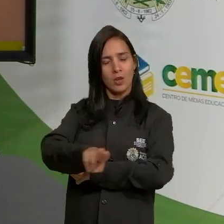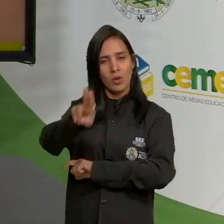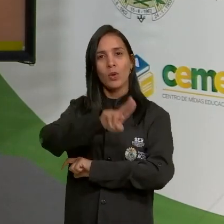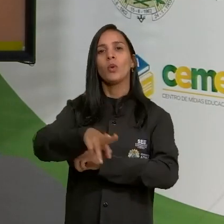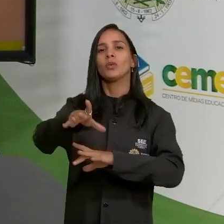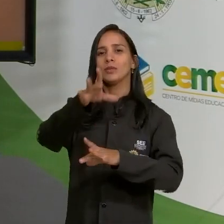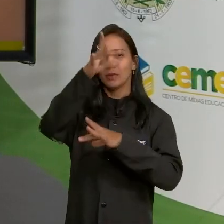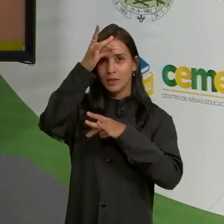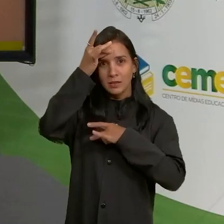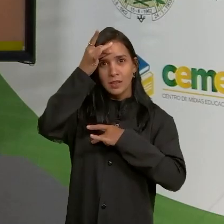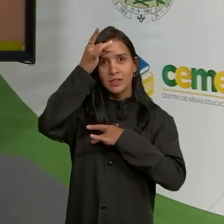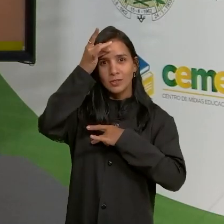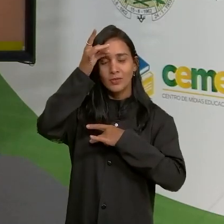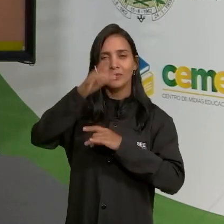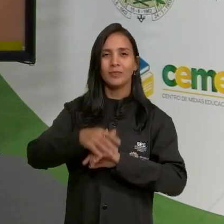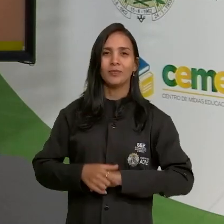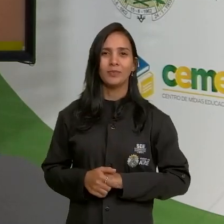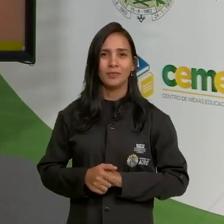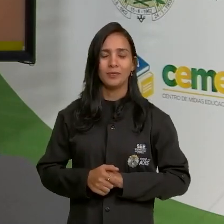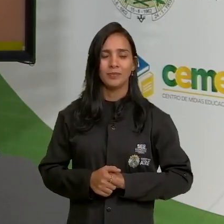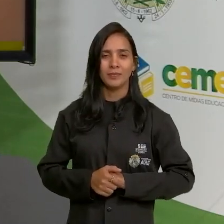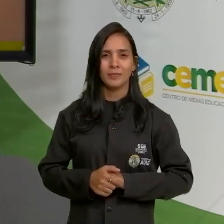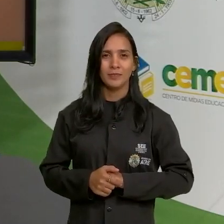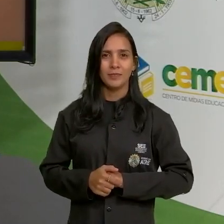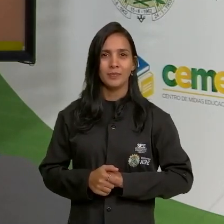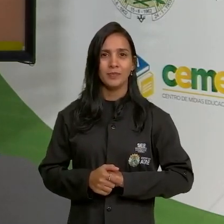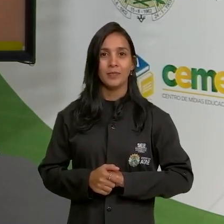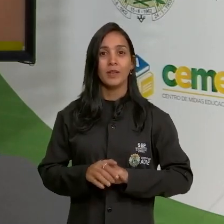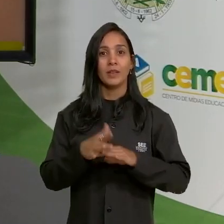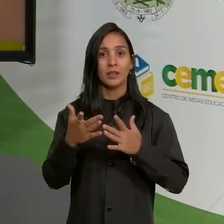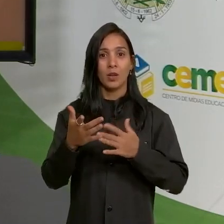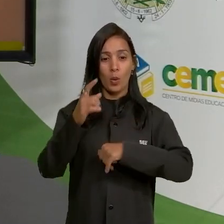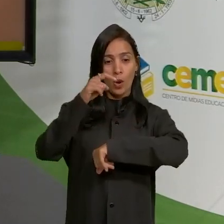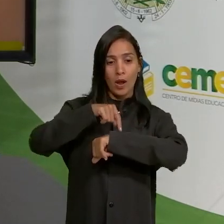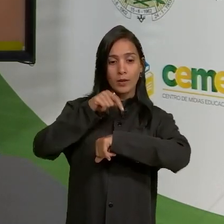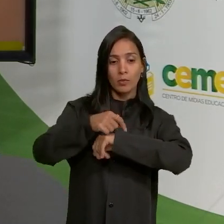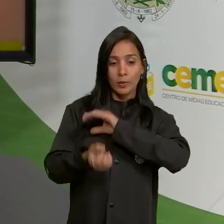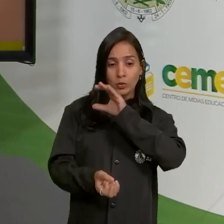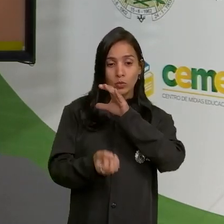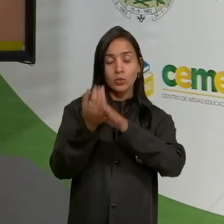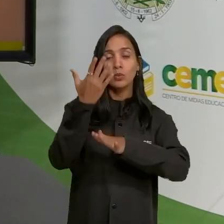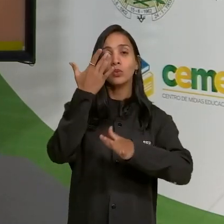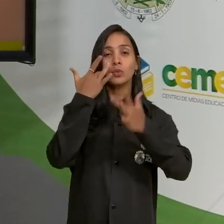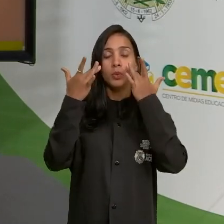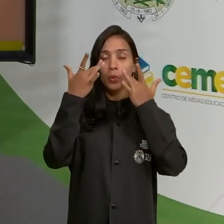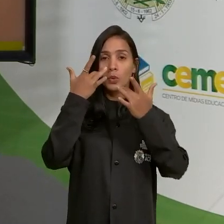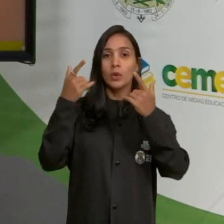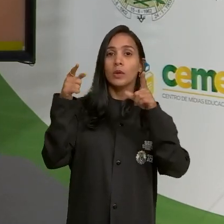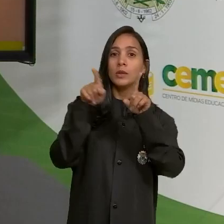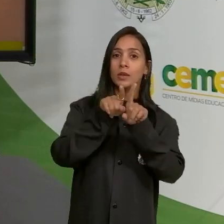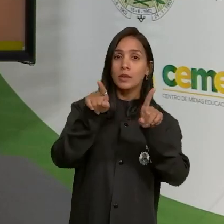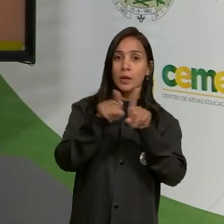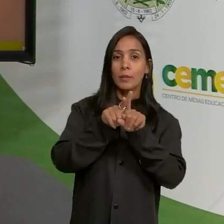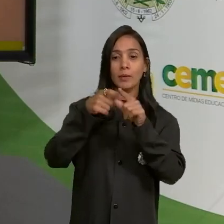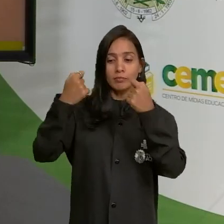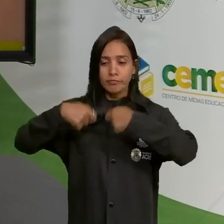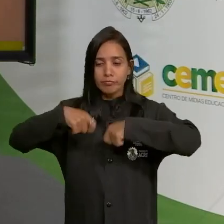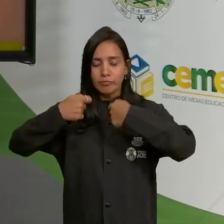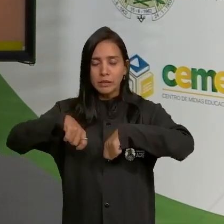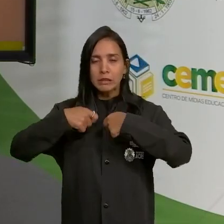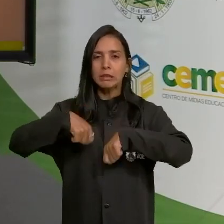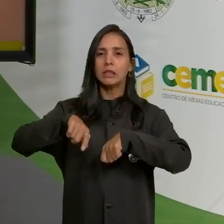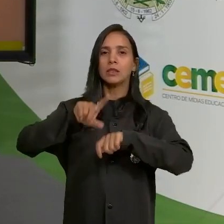do deus Dionísio, certo? Então, nesse momento, surge ali a necessidade de ter